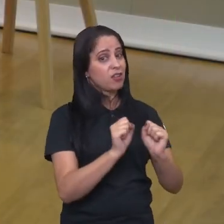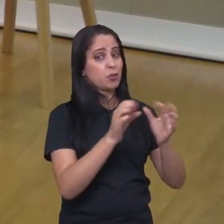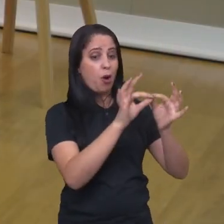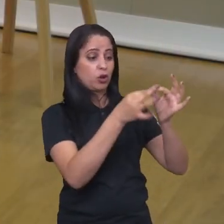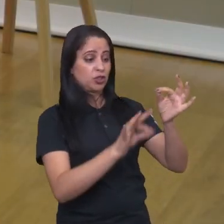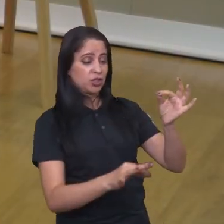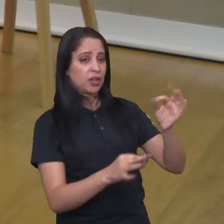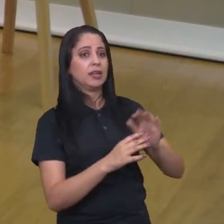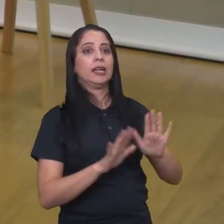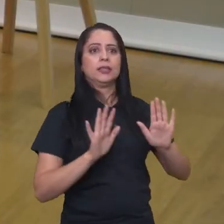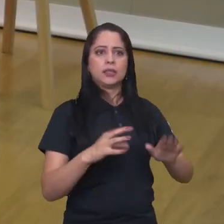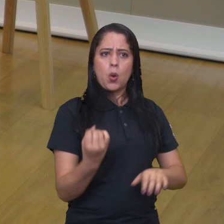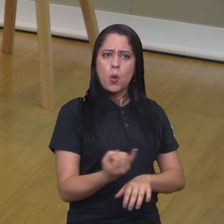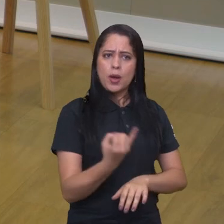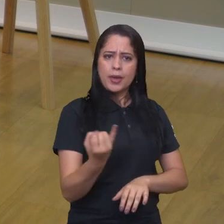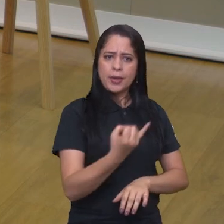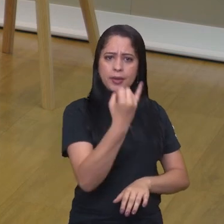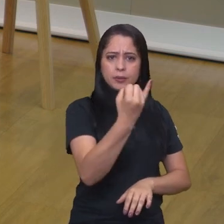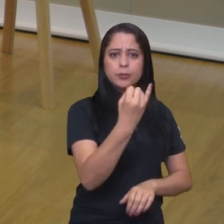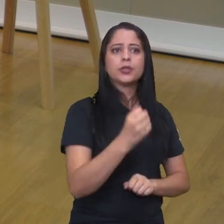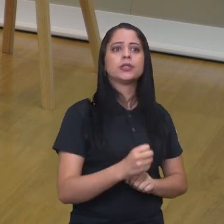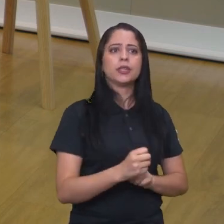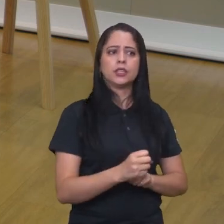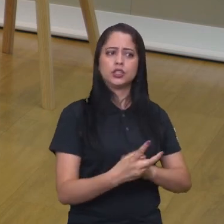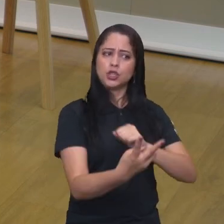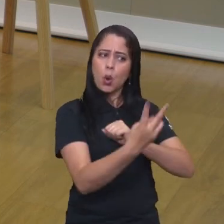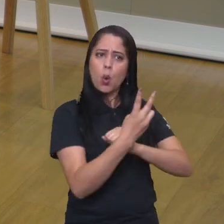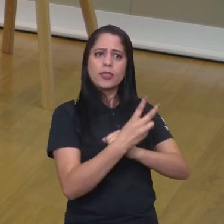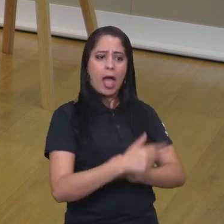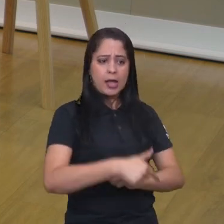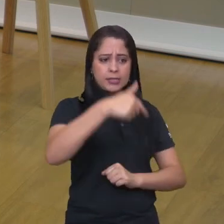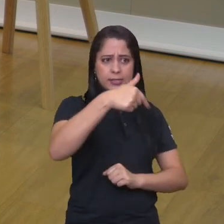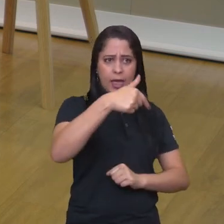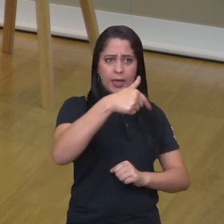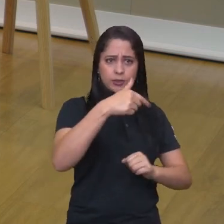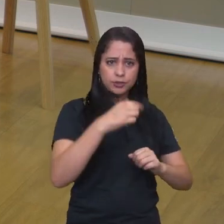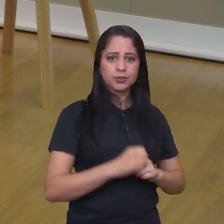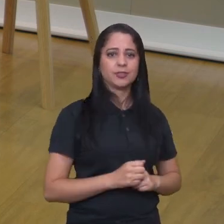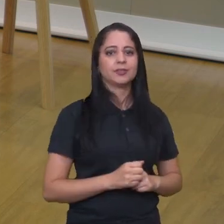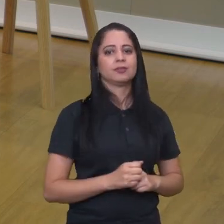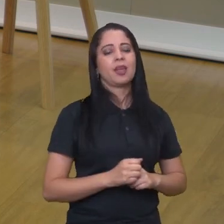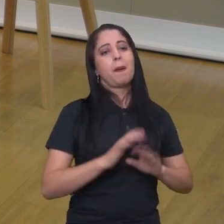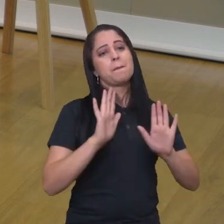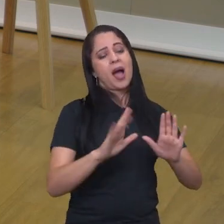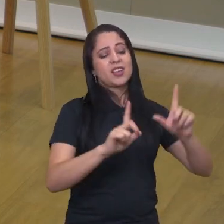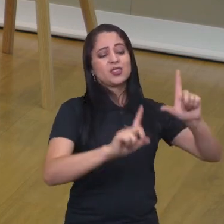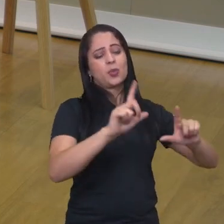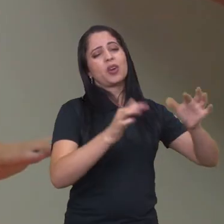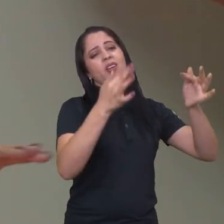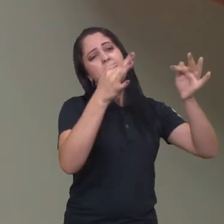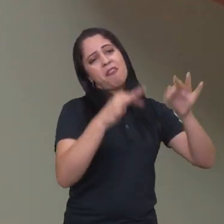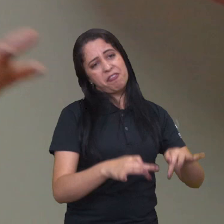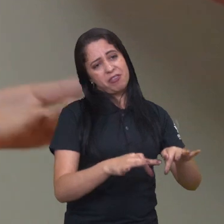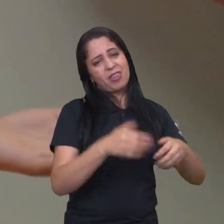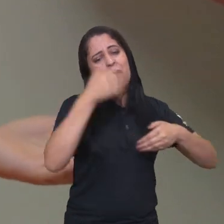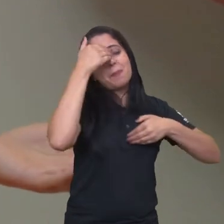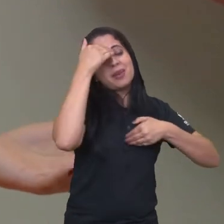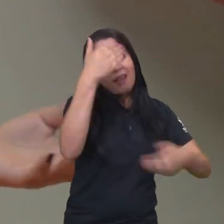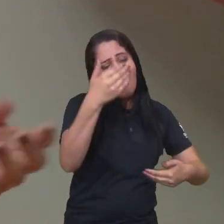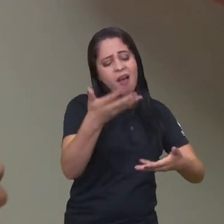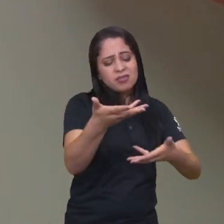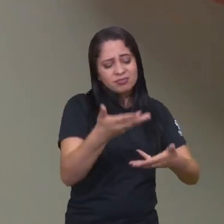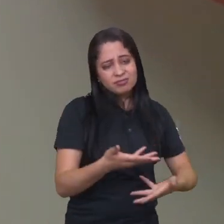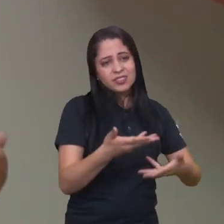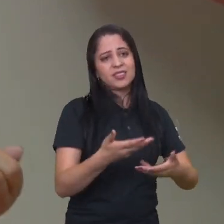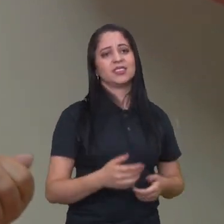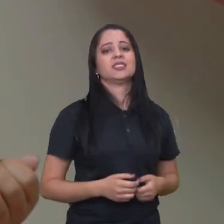né? para manga, né? Então, Ju, eu acho que é importante a gente abordar aí essas 7 saúdes, mas o programa de hoje já está encerrando.